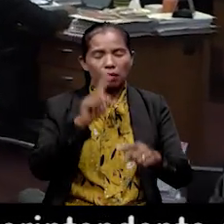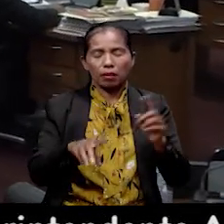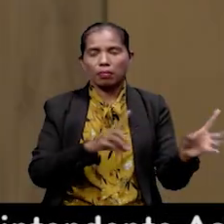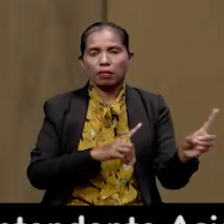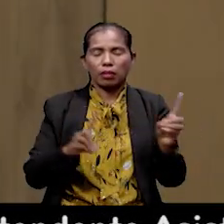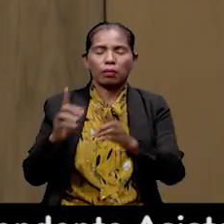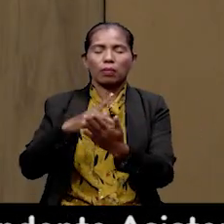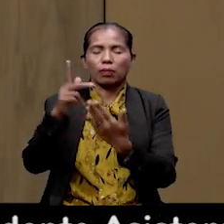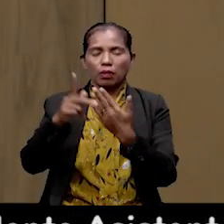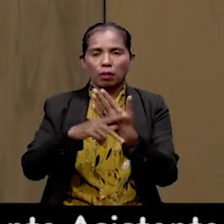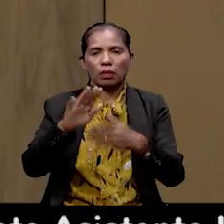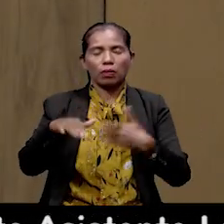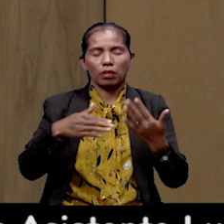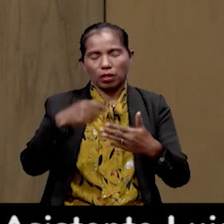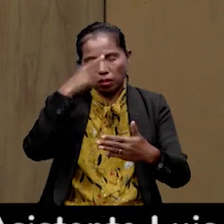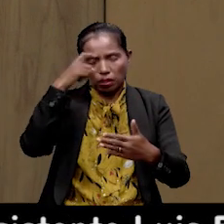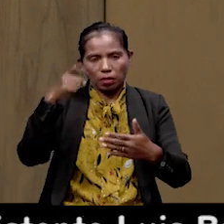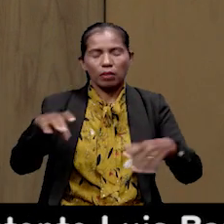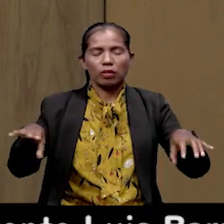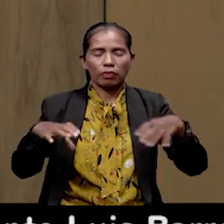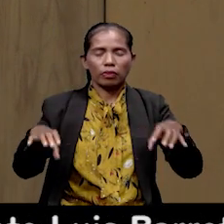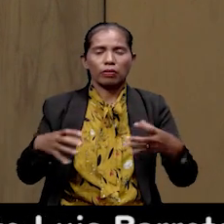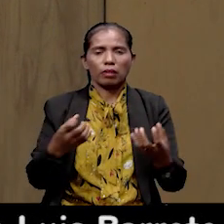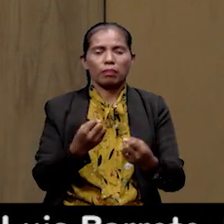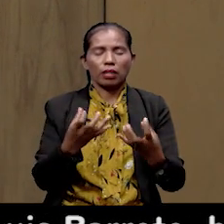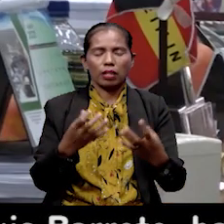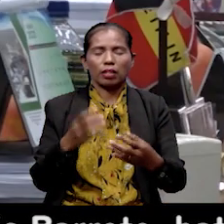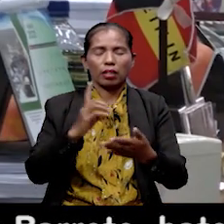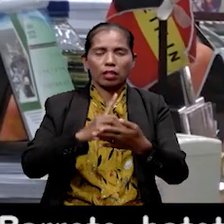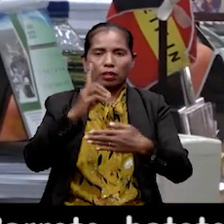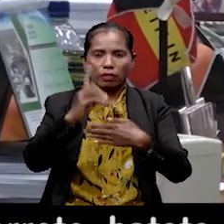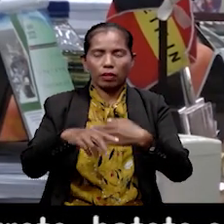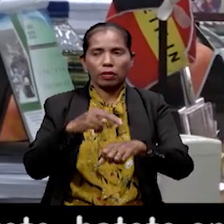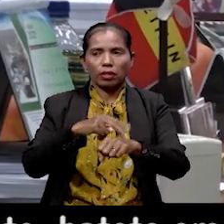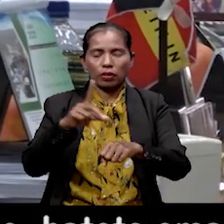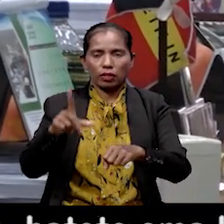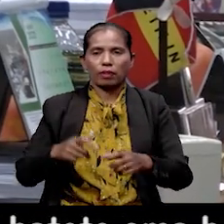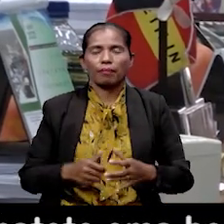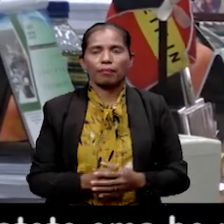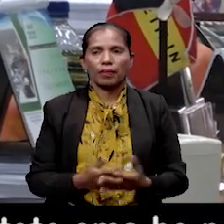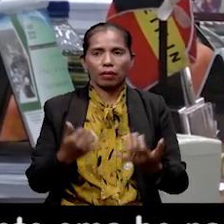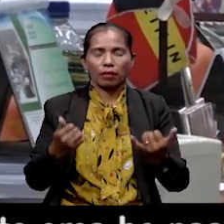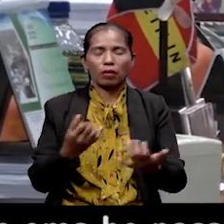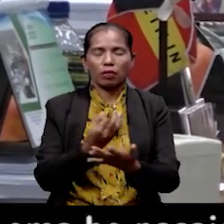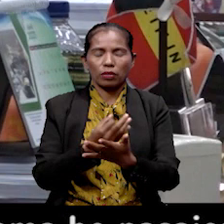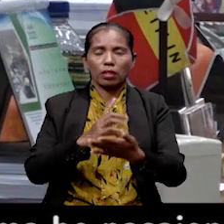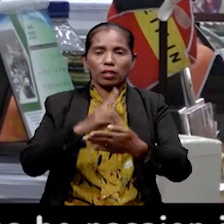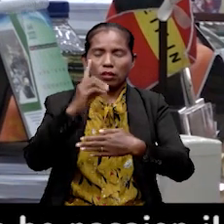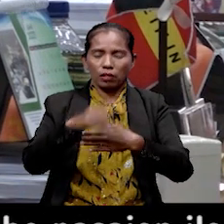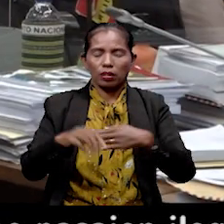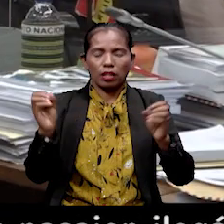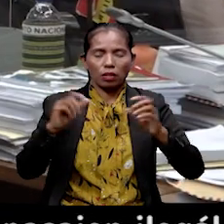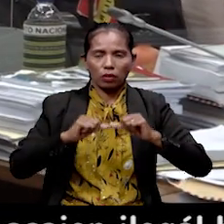Hotu, tamba sistema birocracia nebe complicado i agência de desenvolvimento nacional. No mesmo fundo de desenvolvimento ne